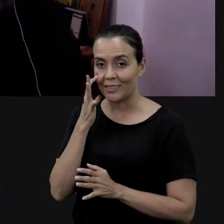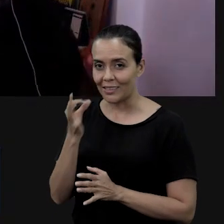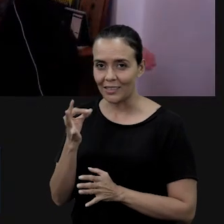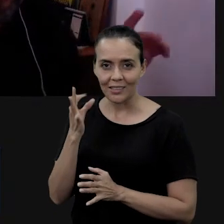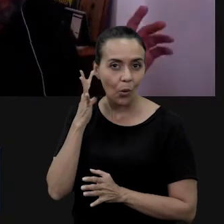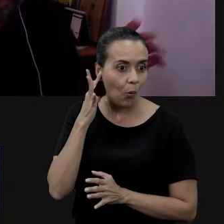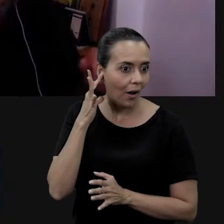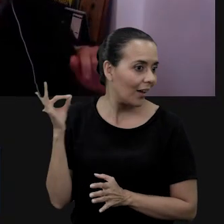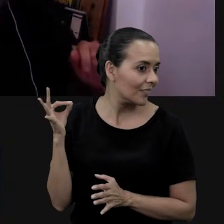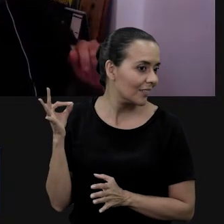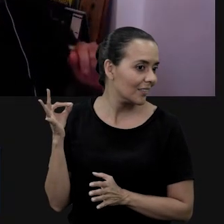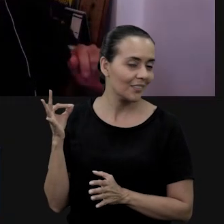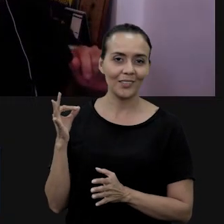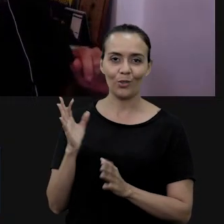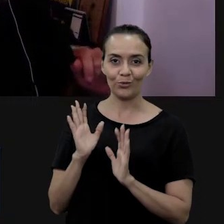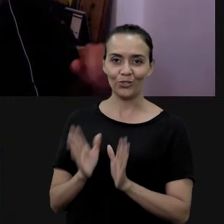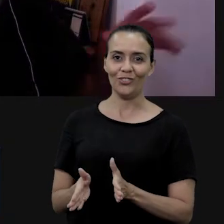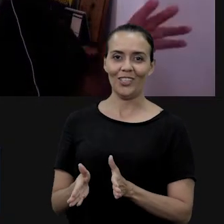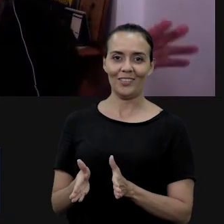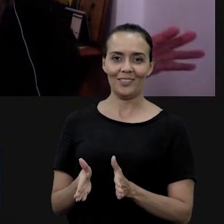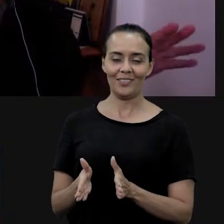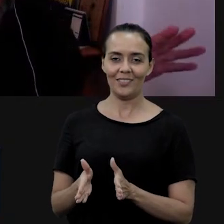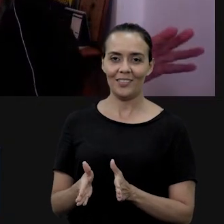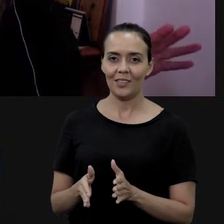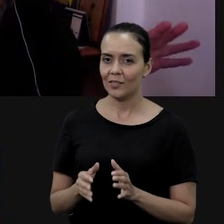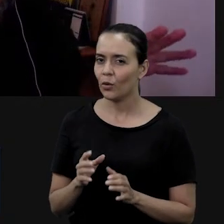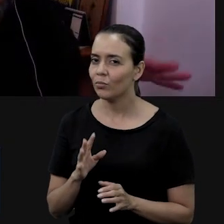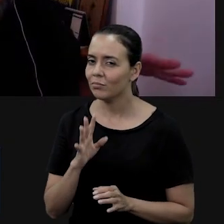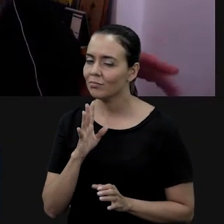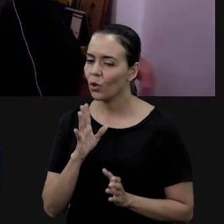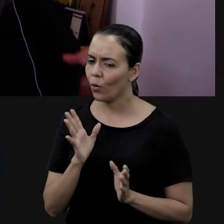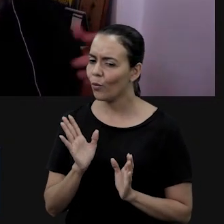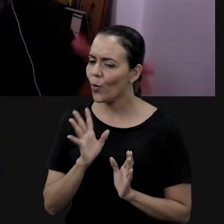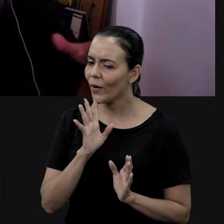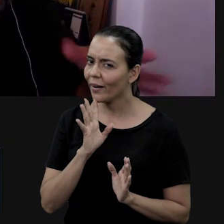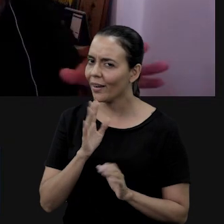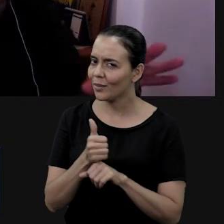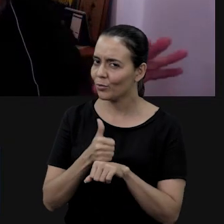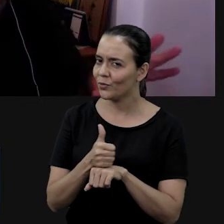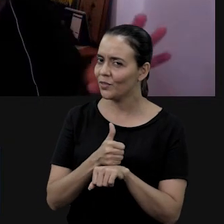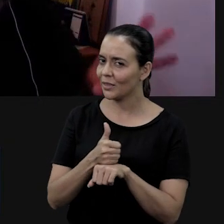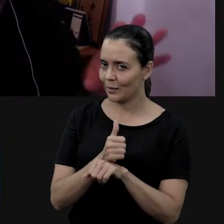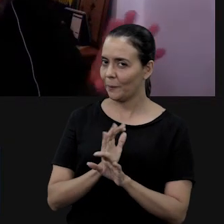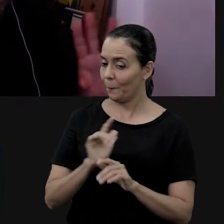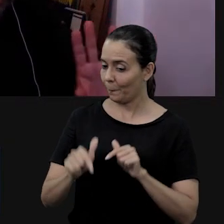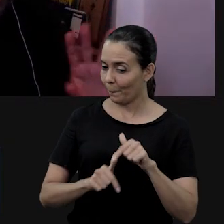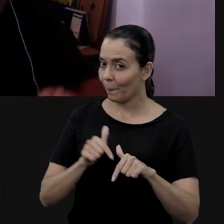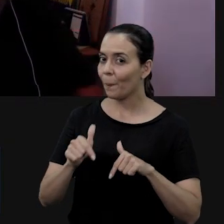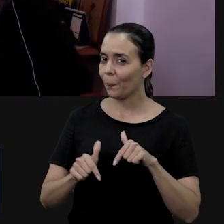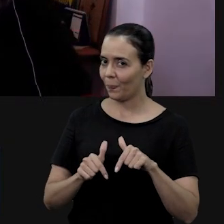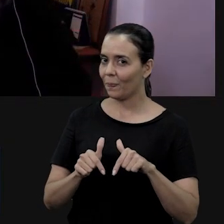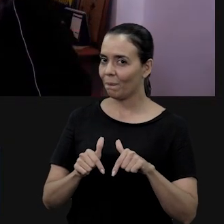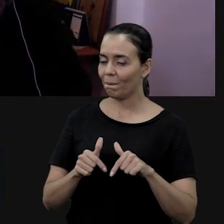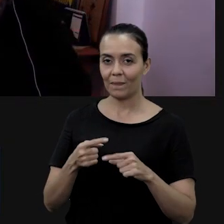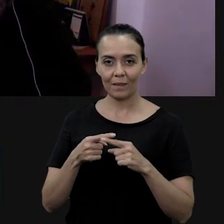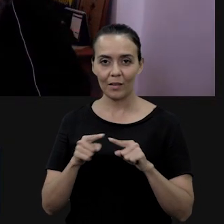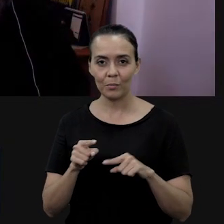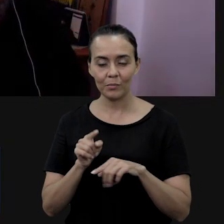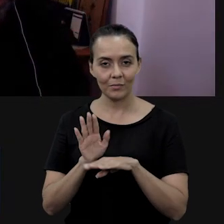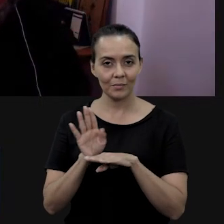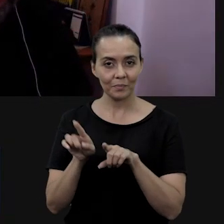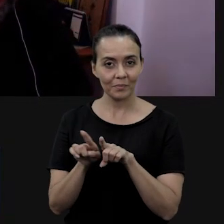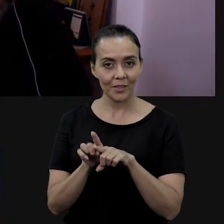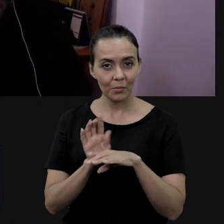vai lá, aperta o REC aí, como diz o apertador de botão, né? Você está cumprindo ali uma missão ali, né? Não